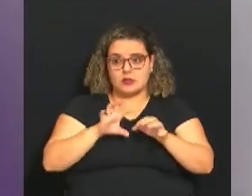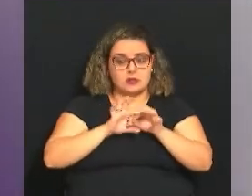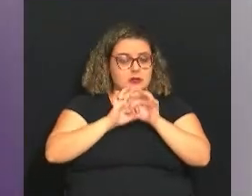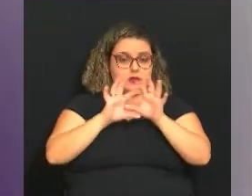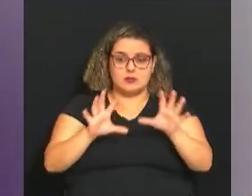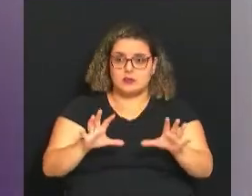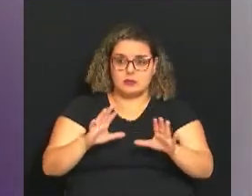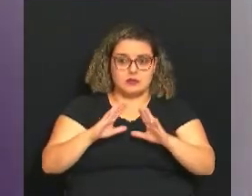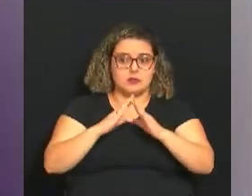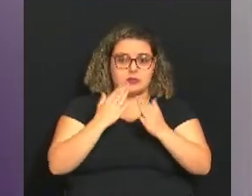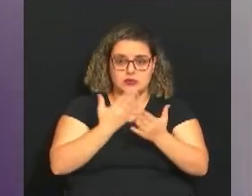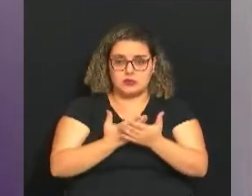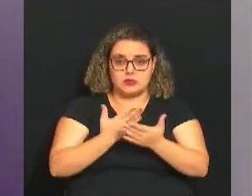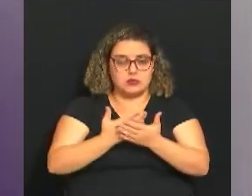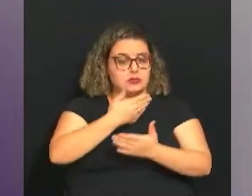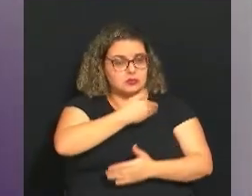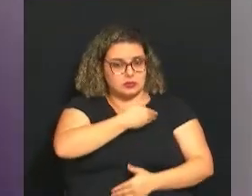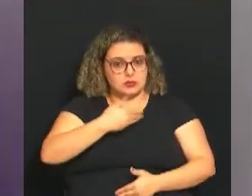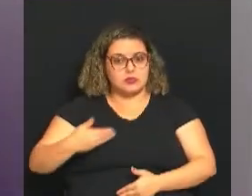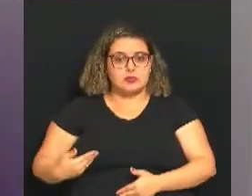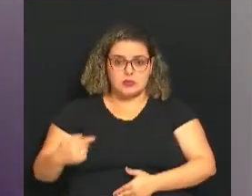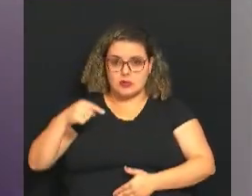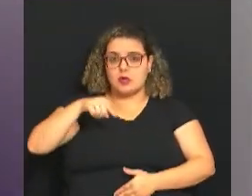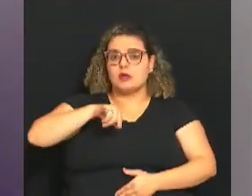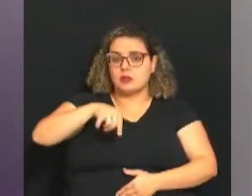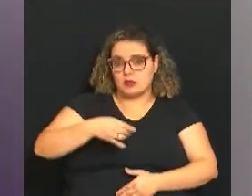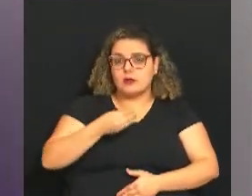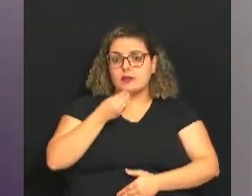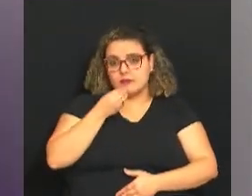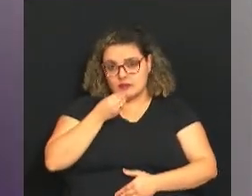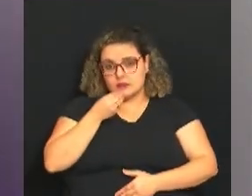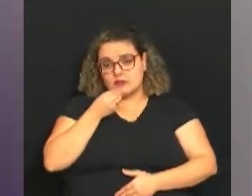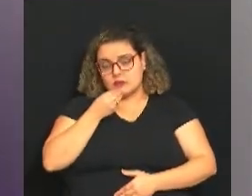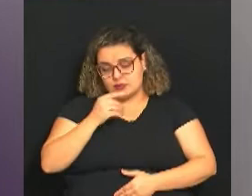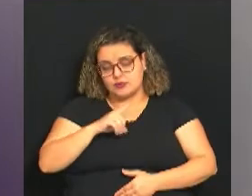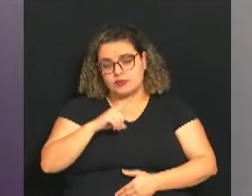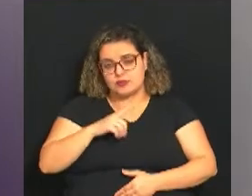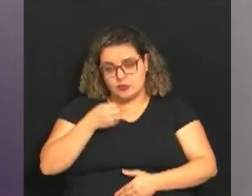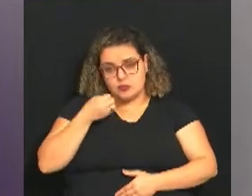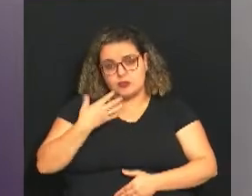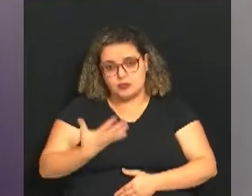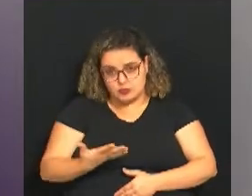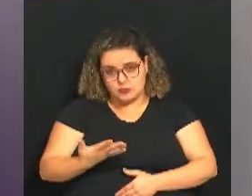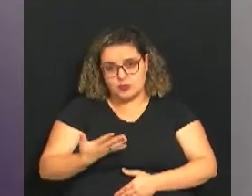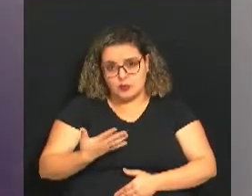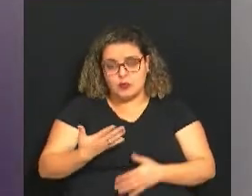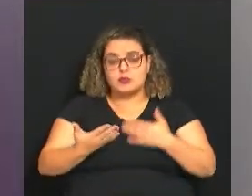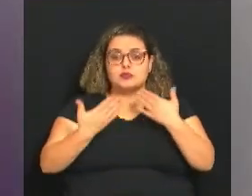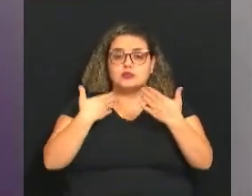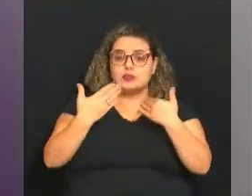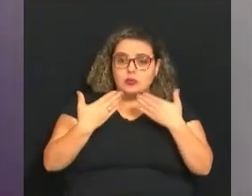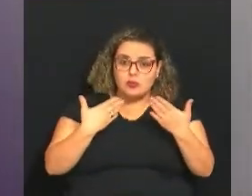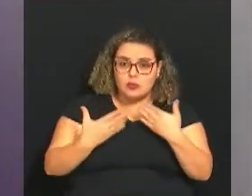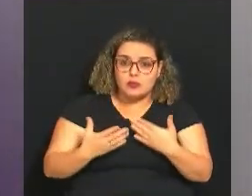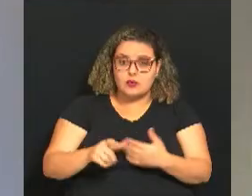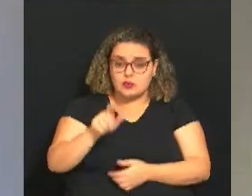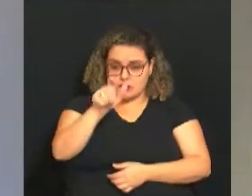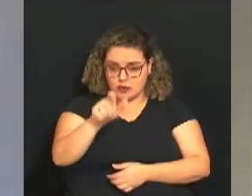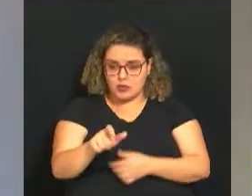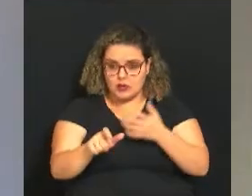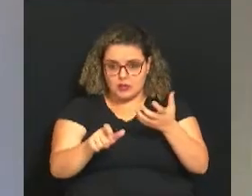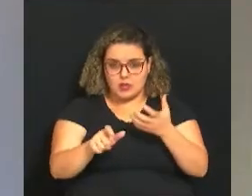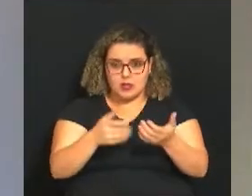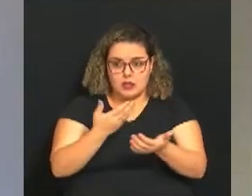escola pública. Aqui é uma vantagem que a gente tem nessa de conversar com aquele que quer fazer ciência.